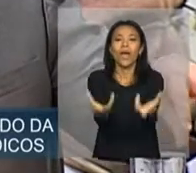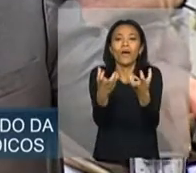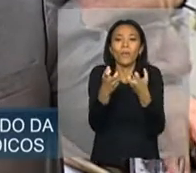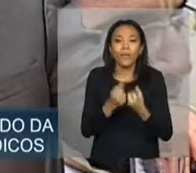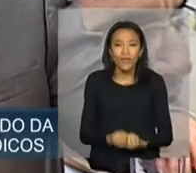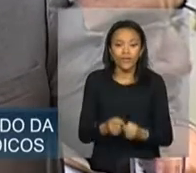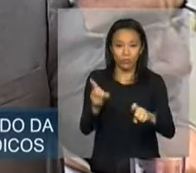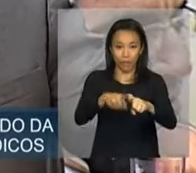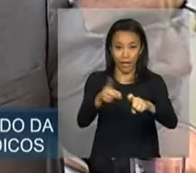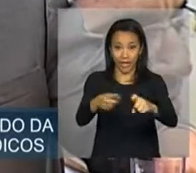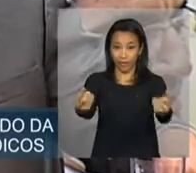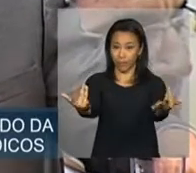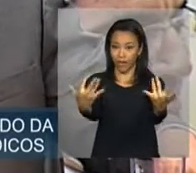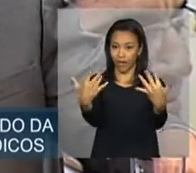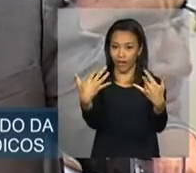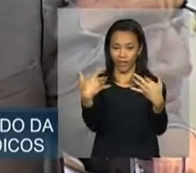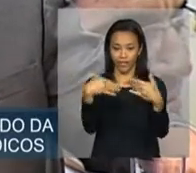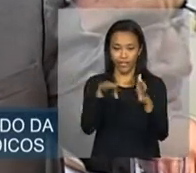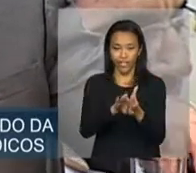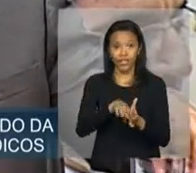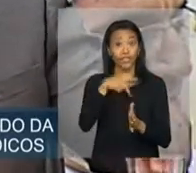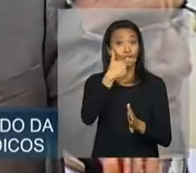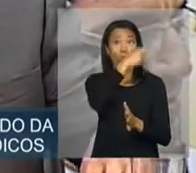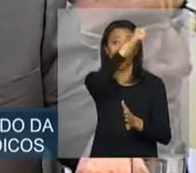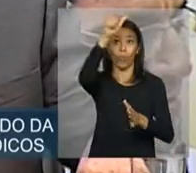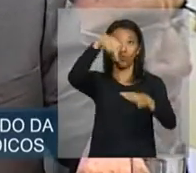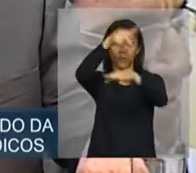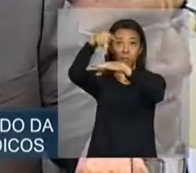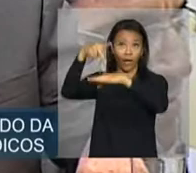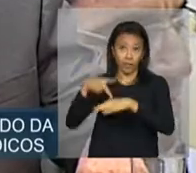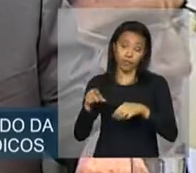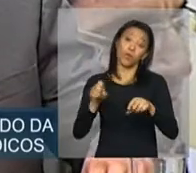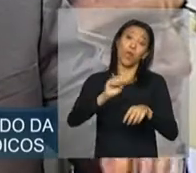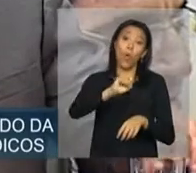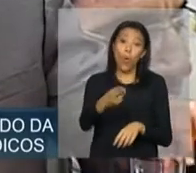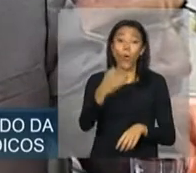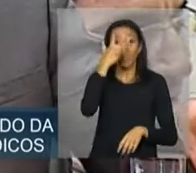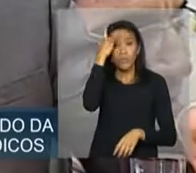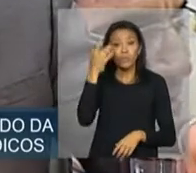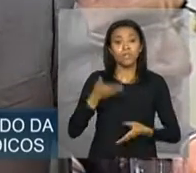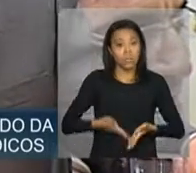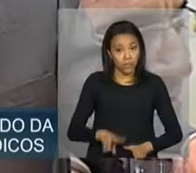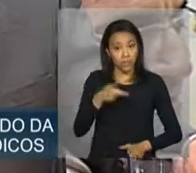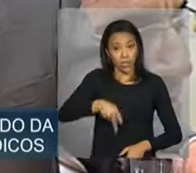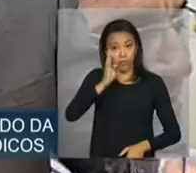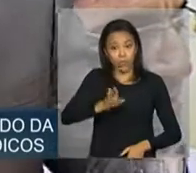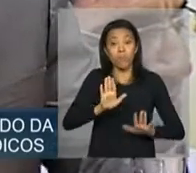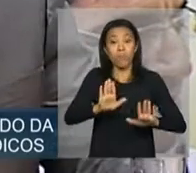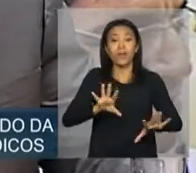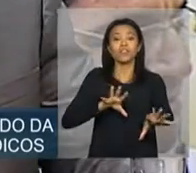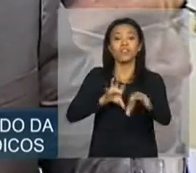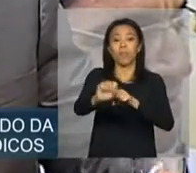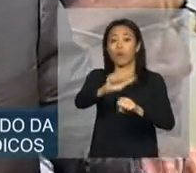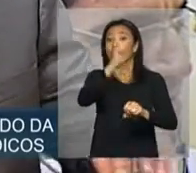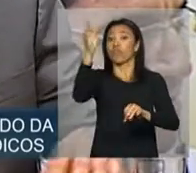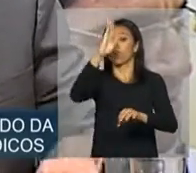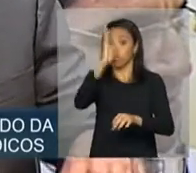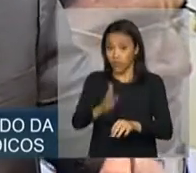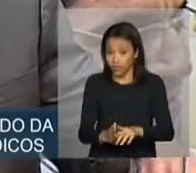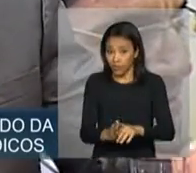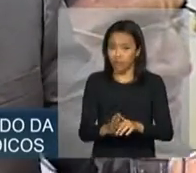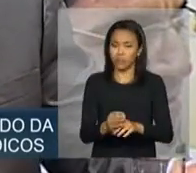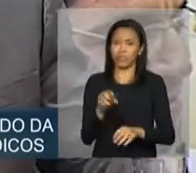dos médicos que chegam de outros países ou brasileiros com formação em outros países ou estrangeiros